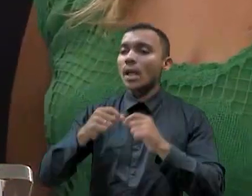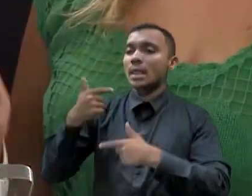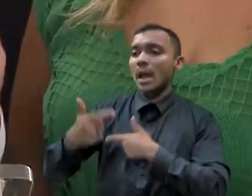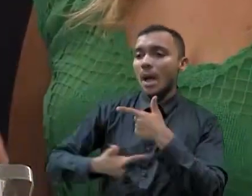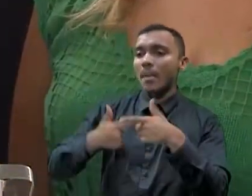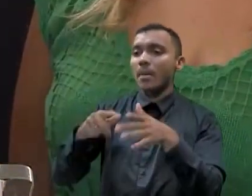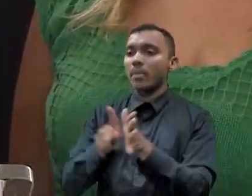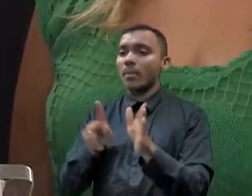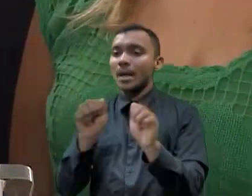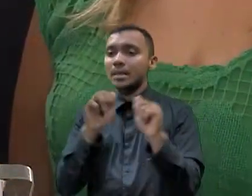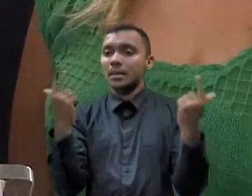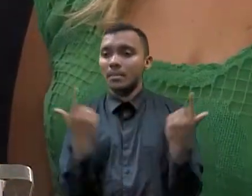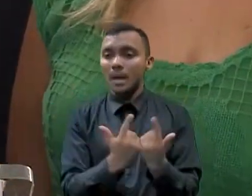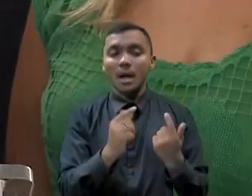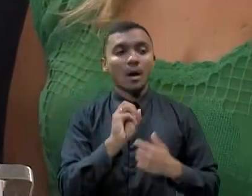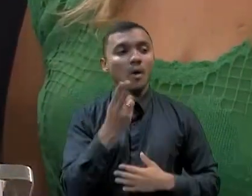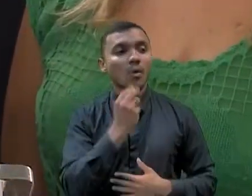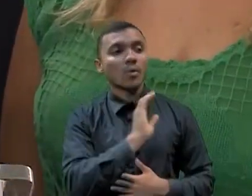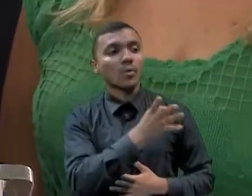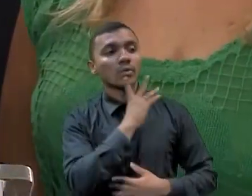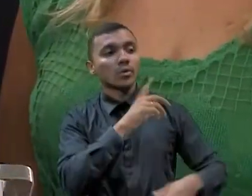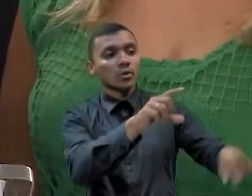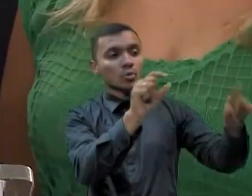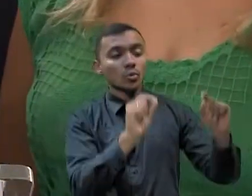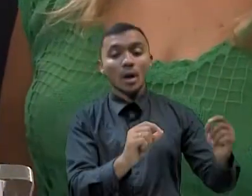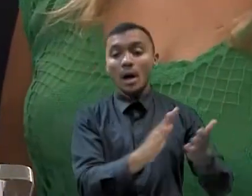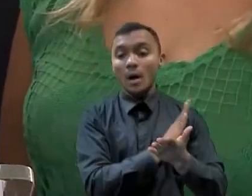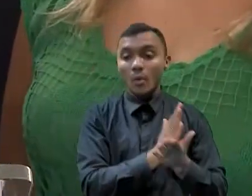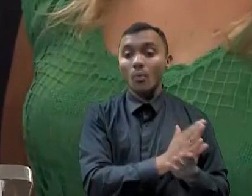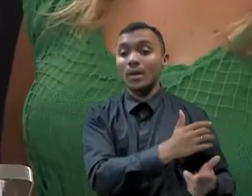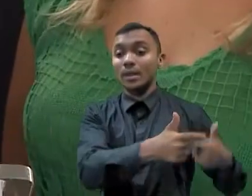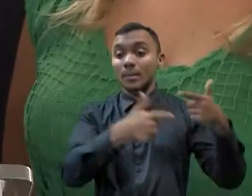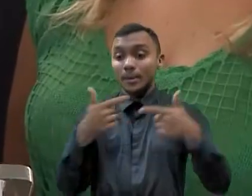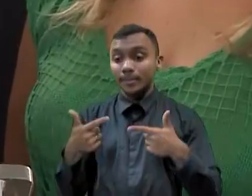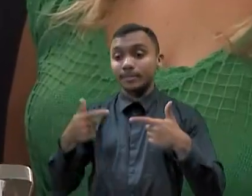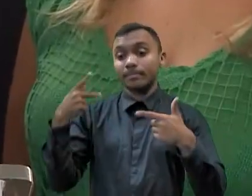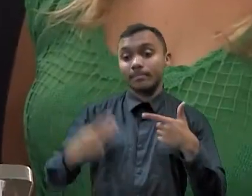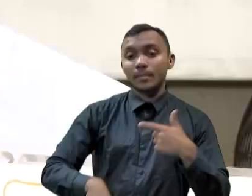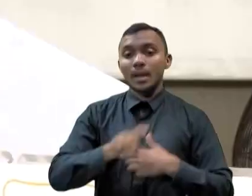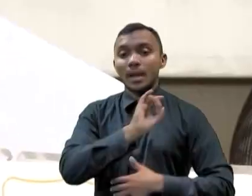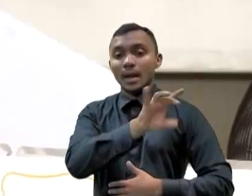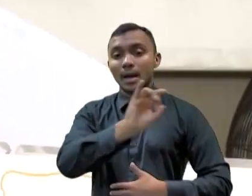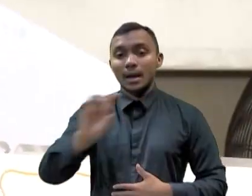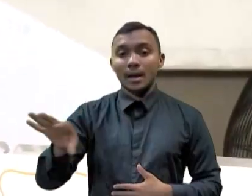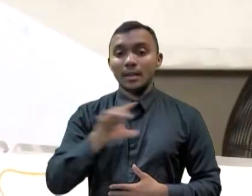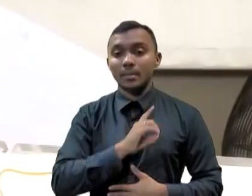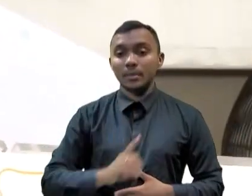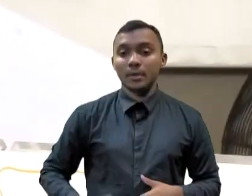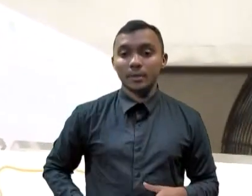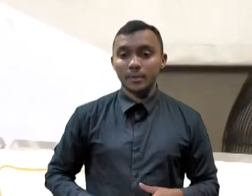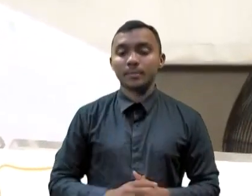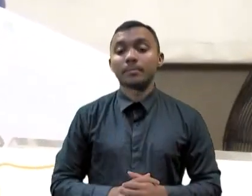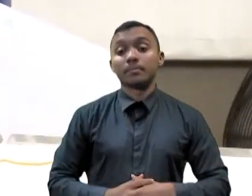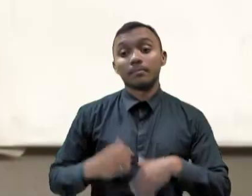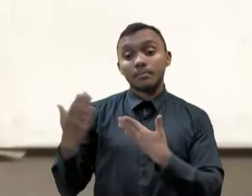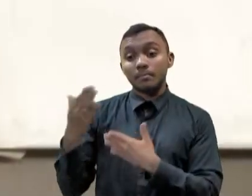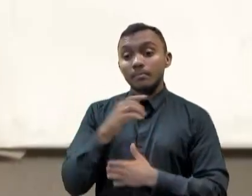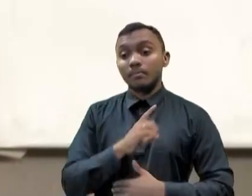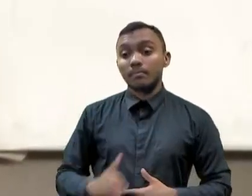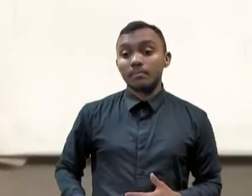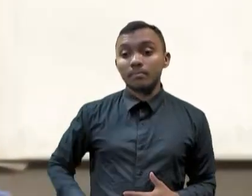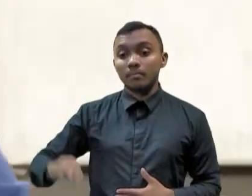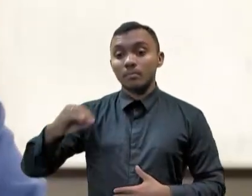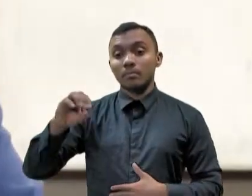Assembleia e conhecer os serviços que são realizados pelo mandato de cada um, de cada deputado. O deputado Osmar Baquite foi o primeiro